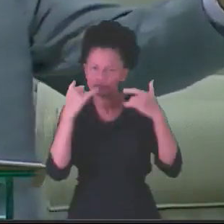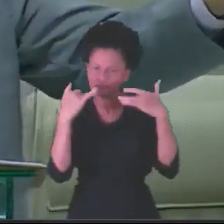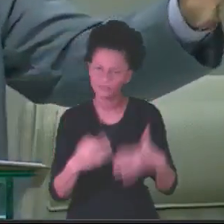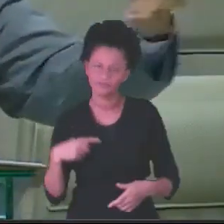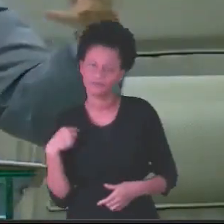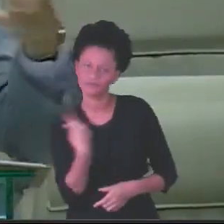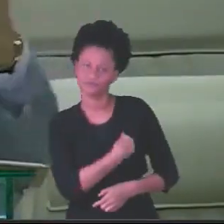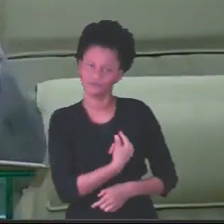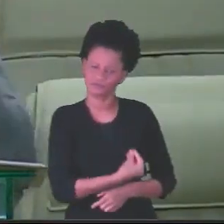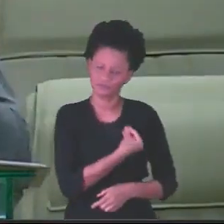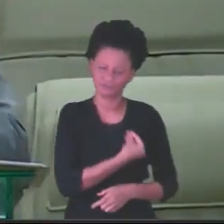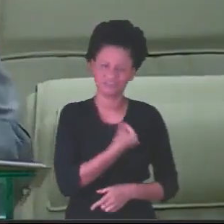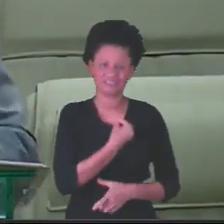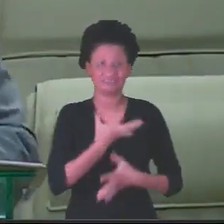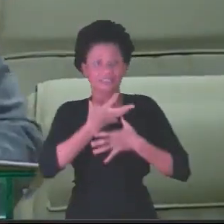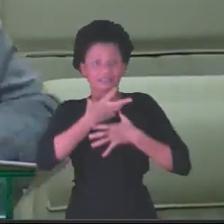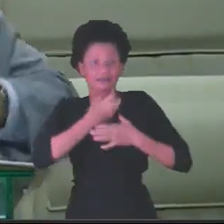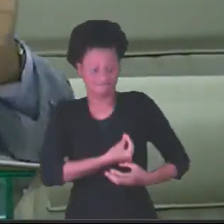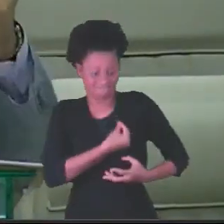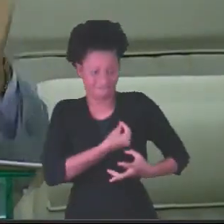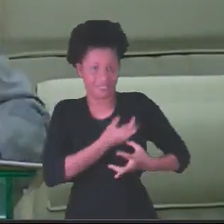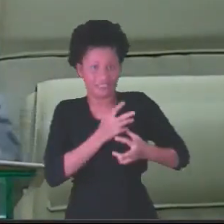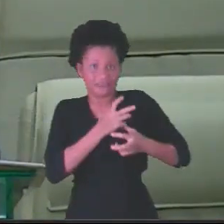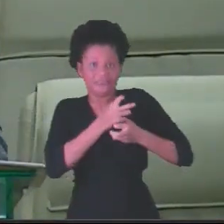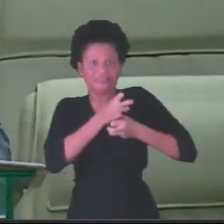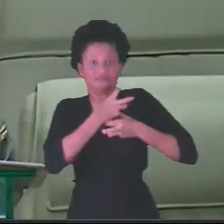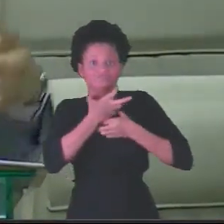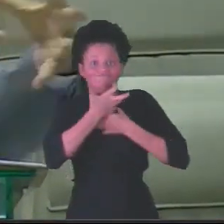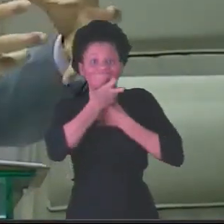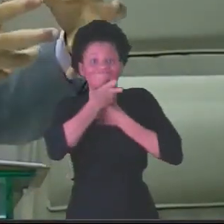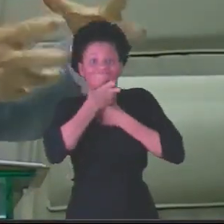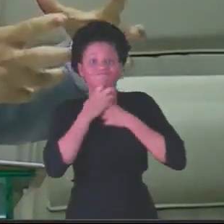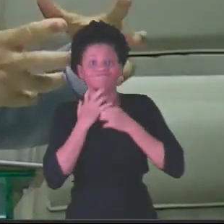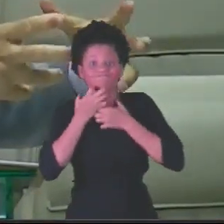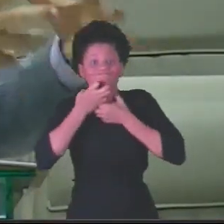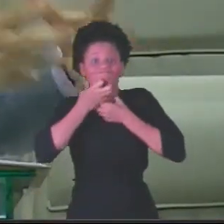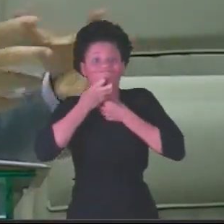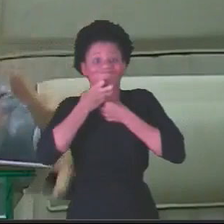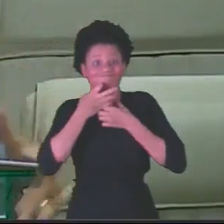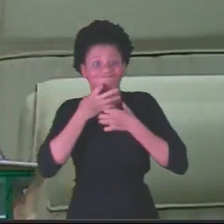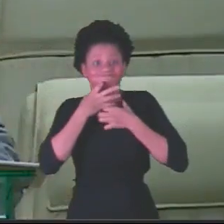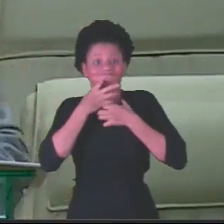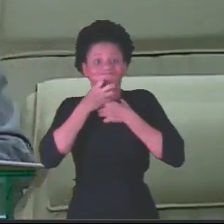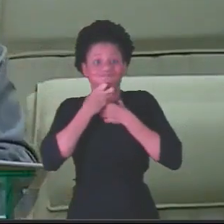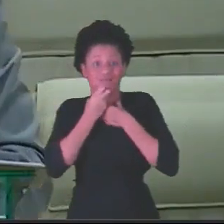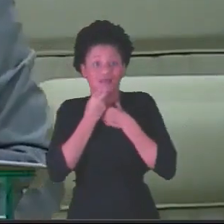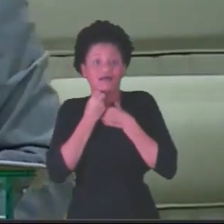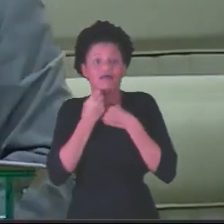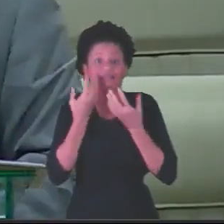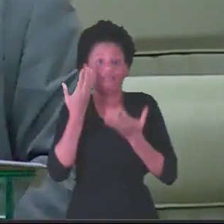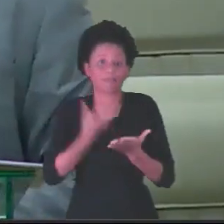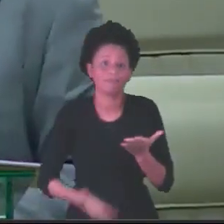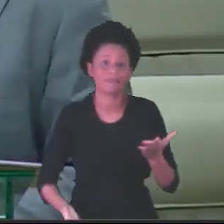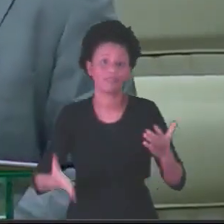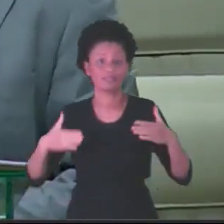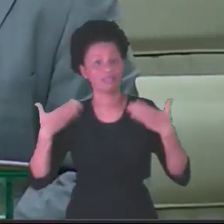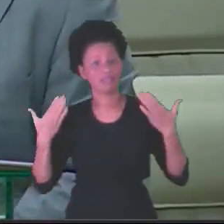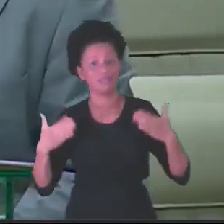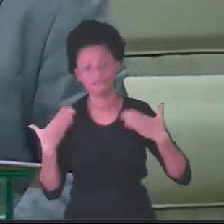vida muitas vezes nos aperta nos sufoca e quer tirar o nosso ânimo